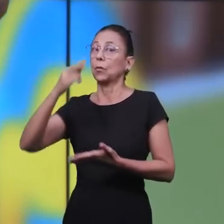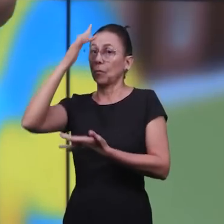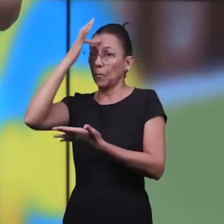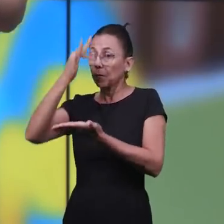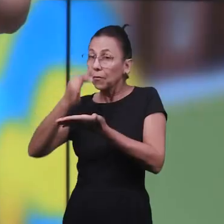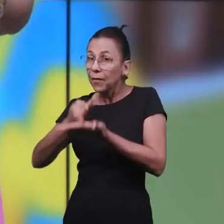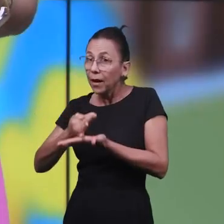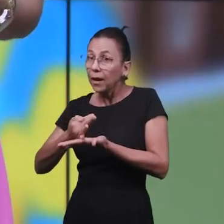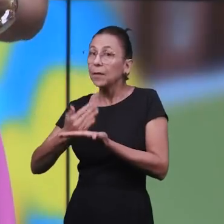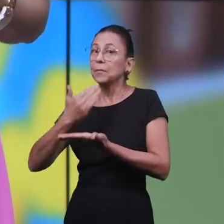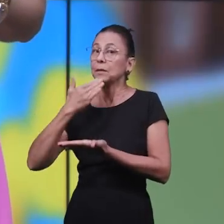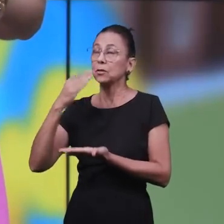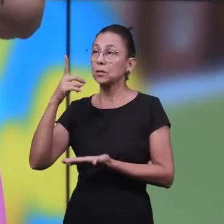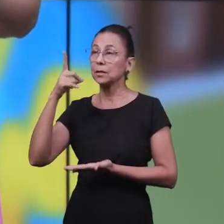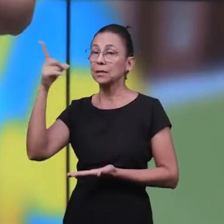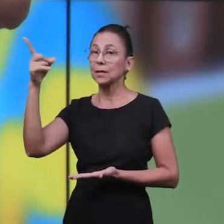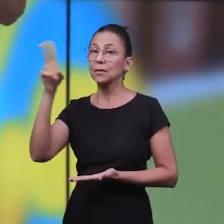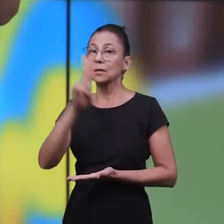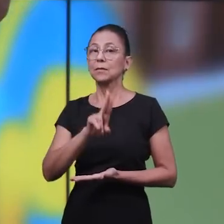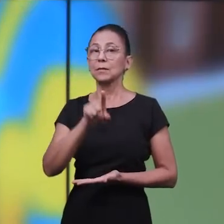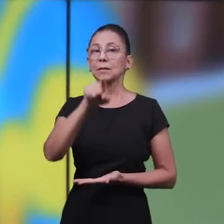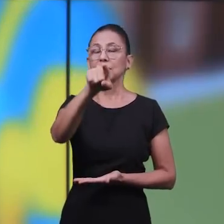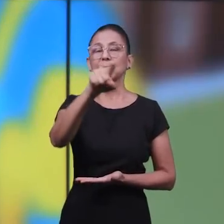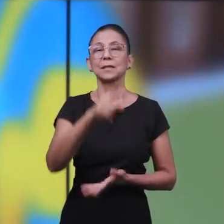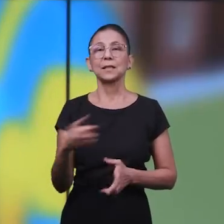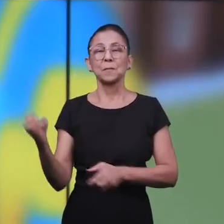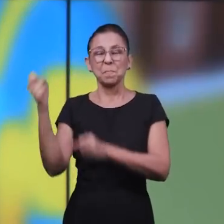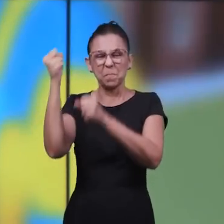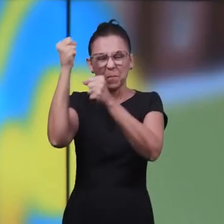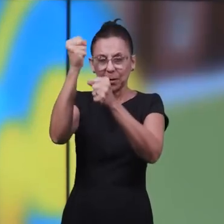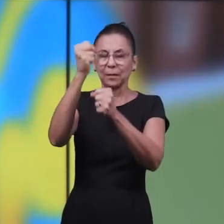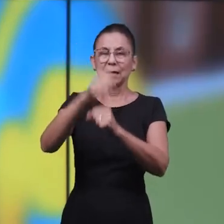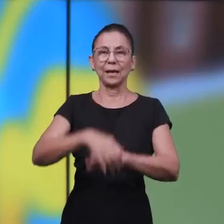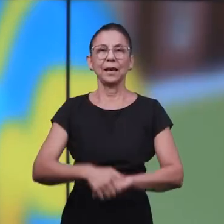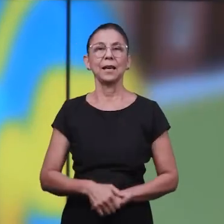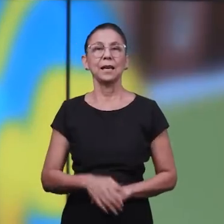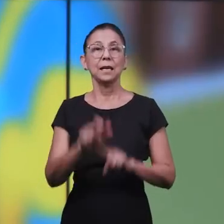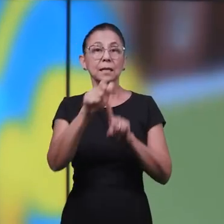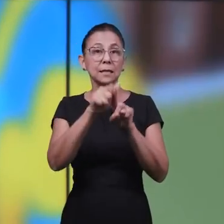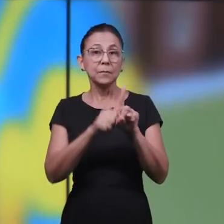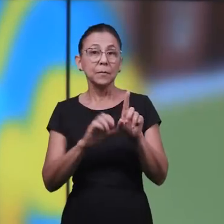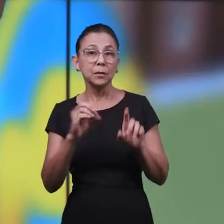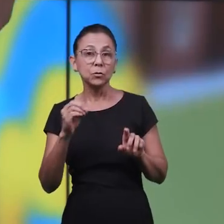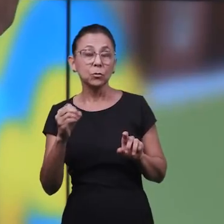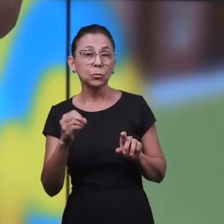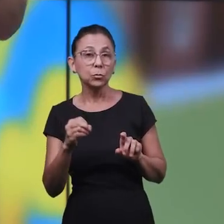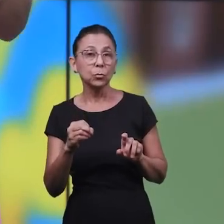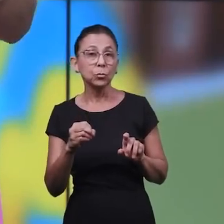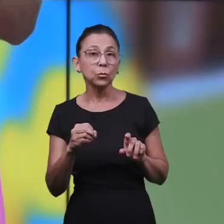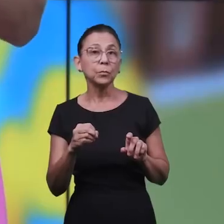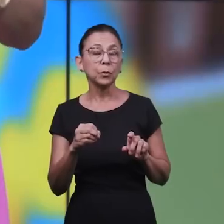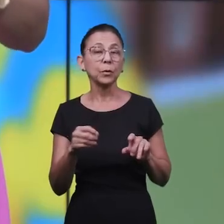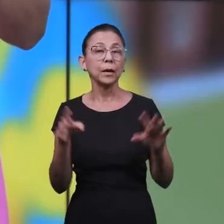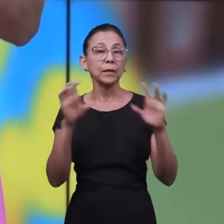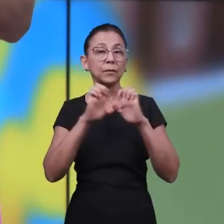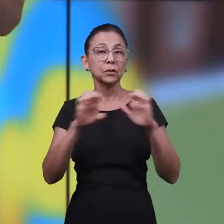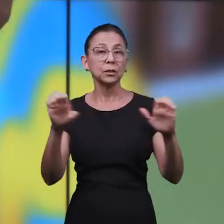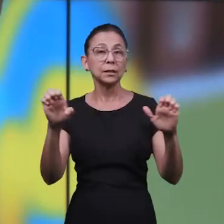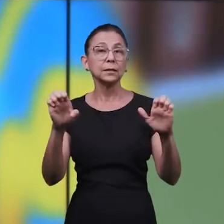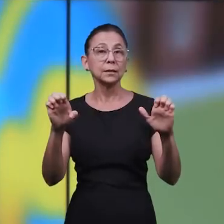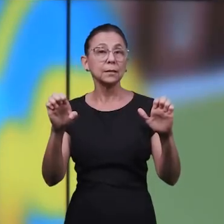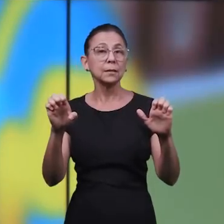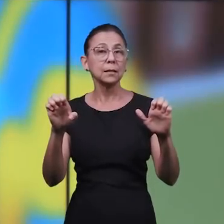ele quer te usar com muito poder, em especial neste mês, o mês da evangelização das crianças,